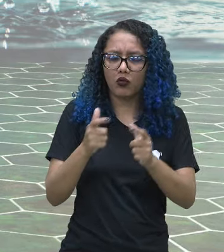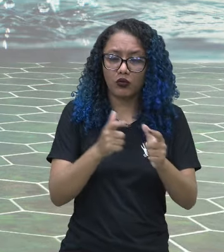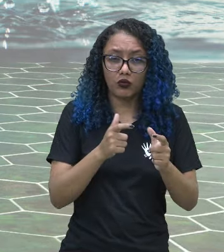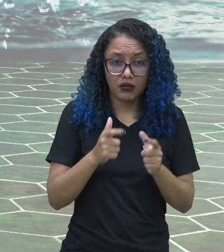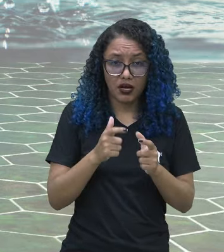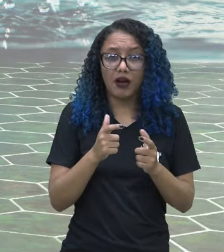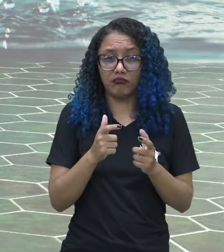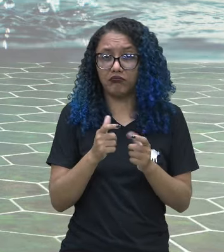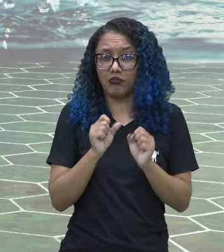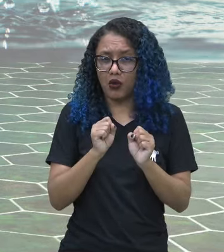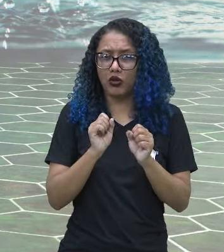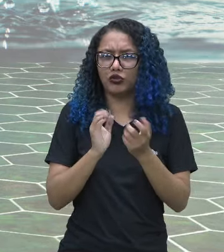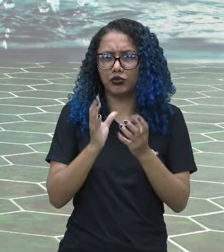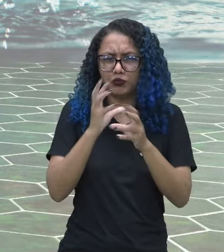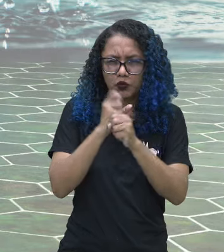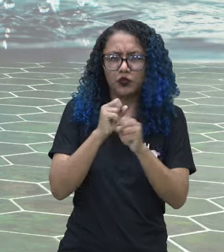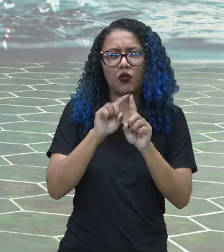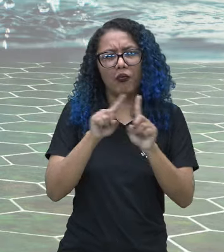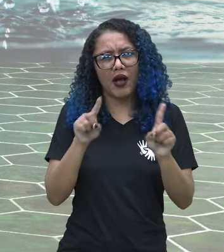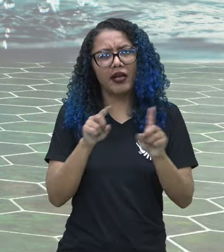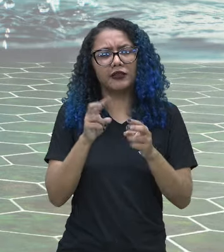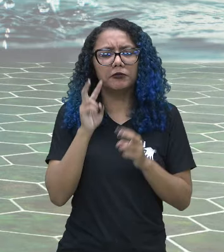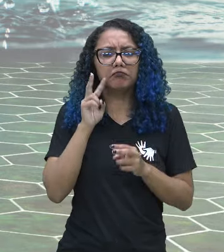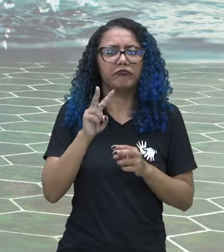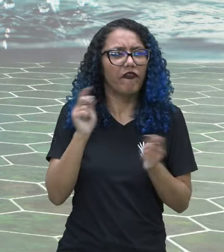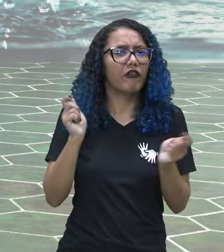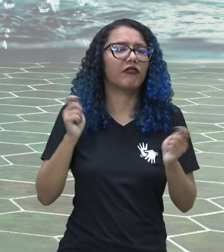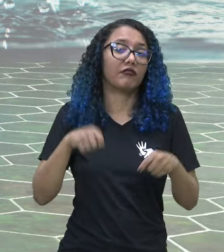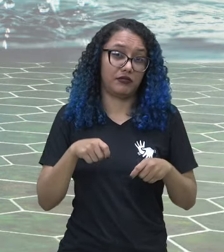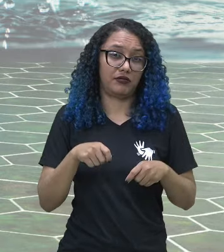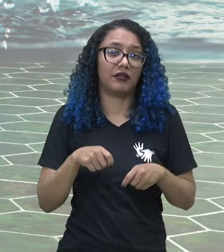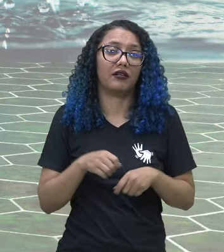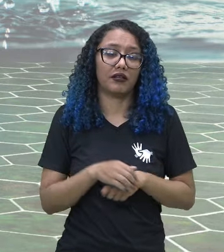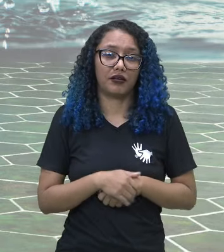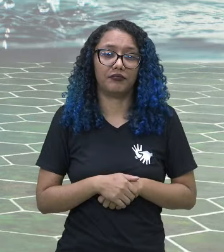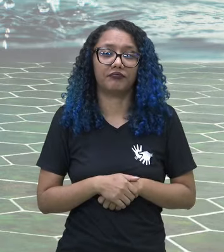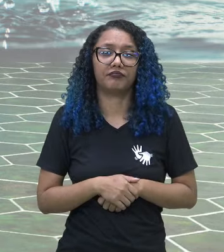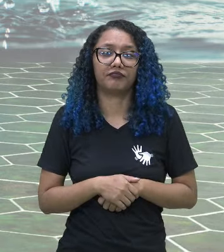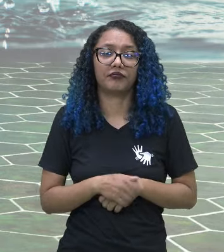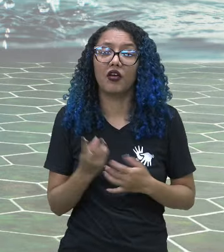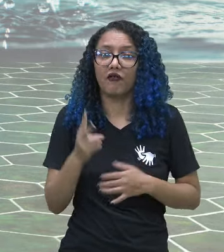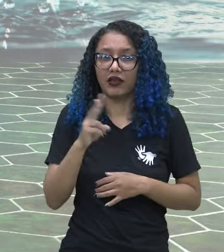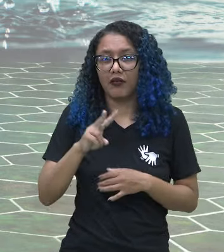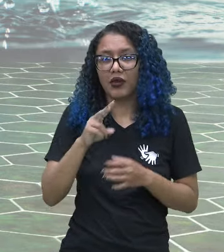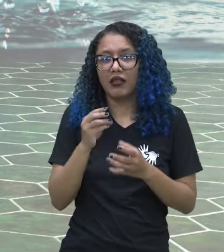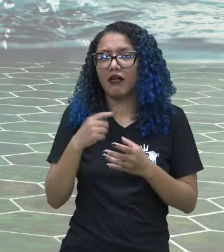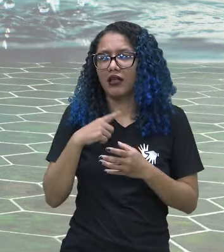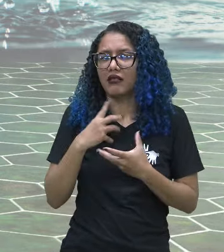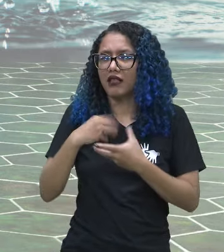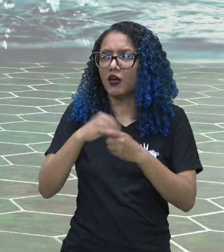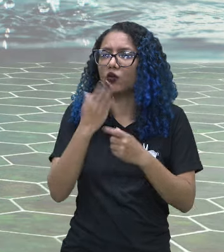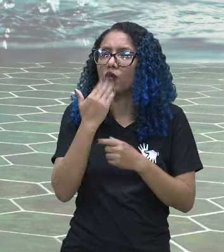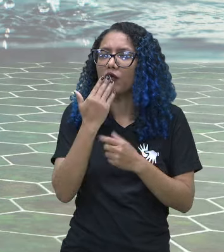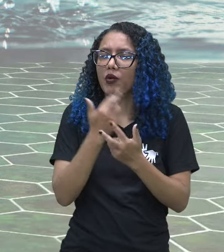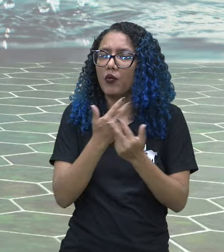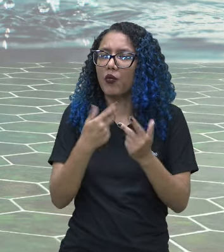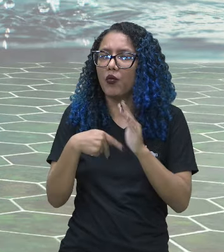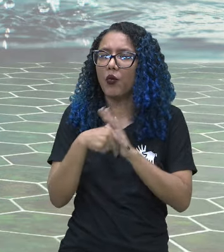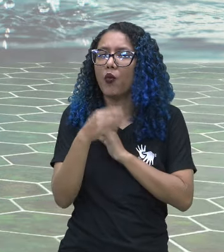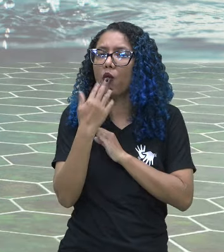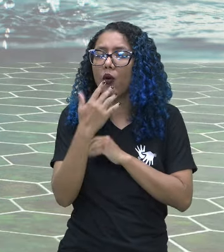no escuro, tá? Então, a vitamina A presente nos alimentos de cor amarela, né? Eles